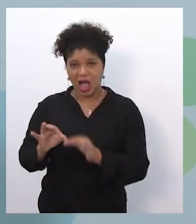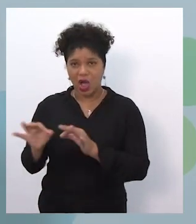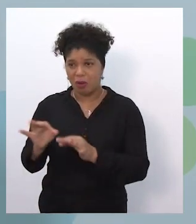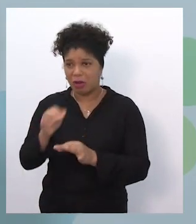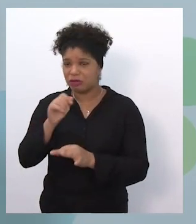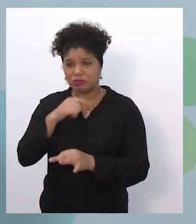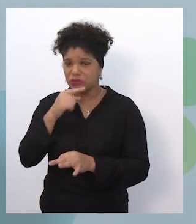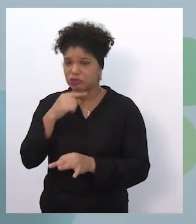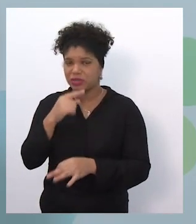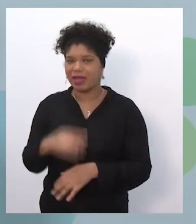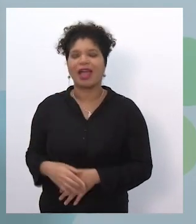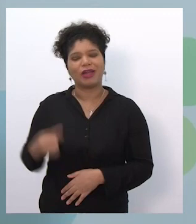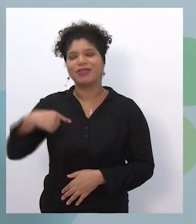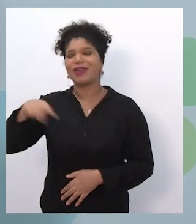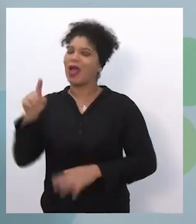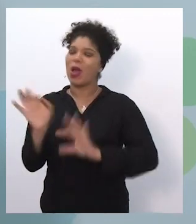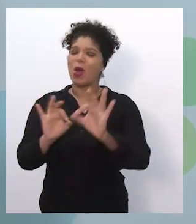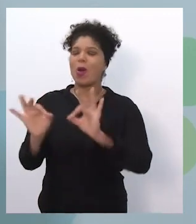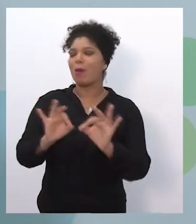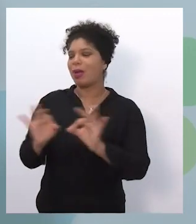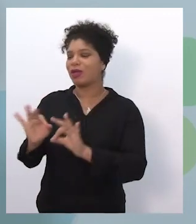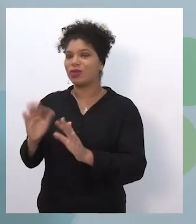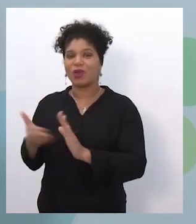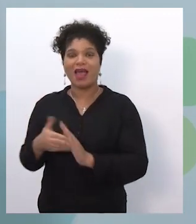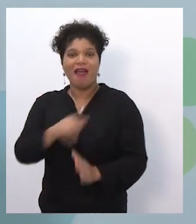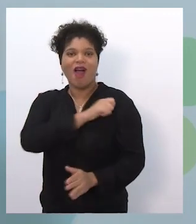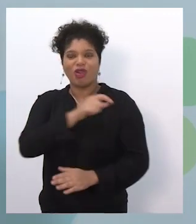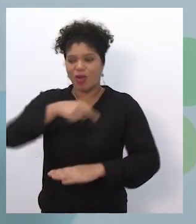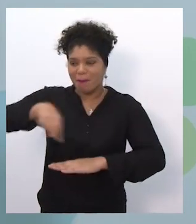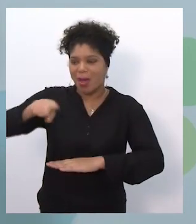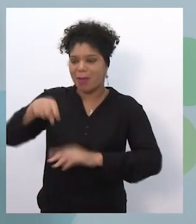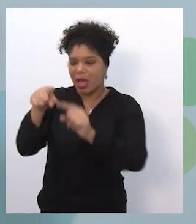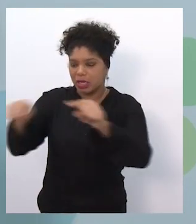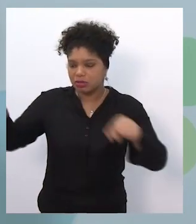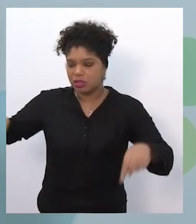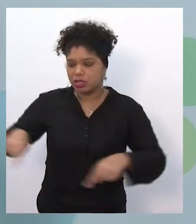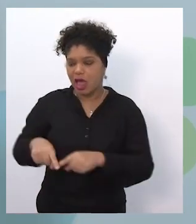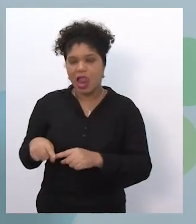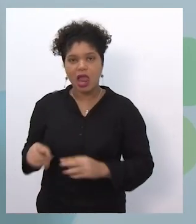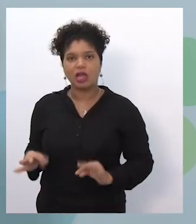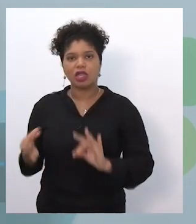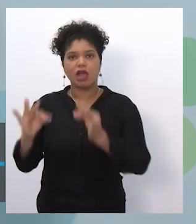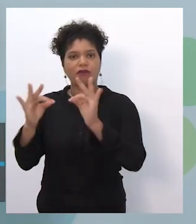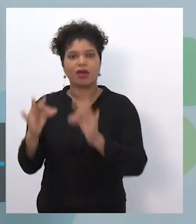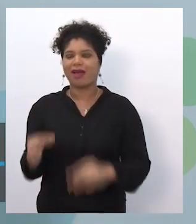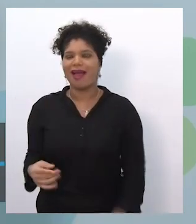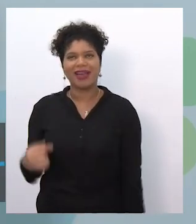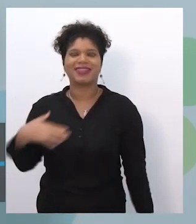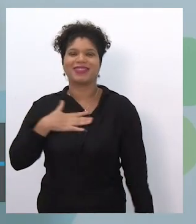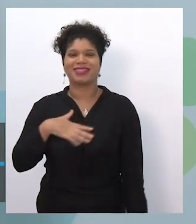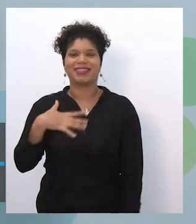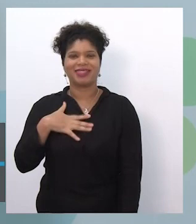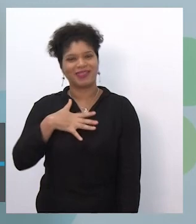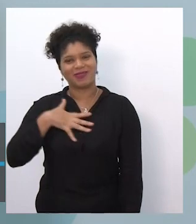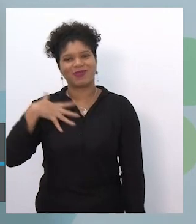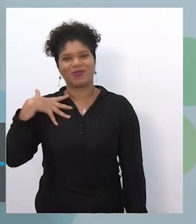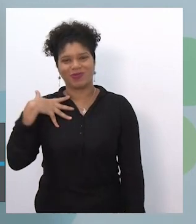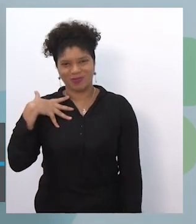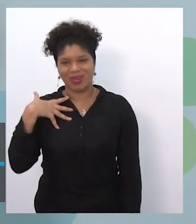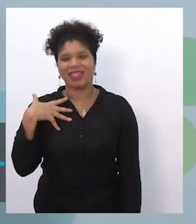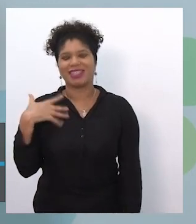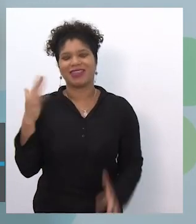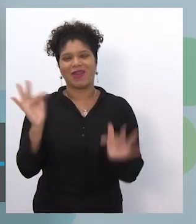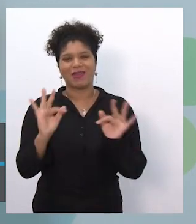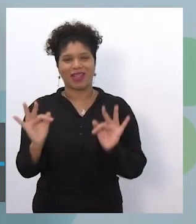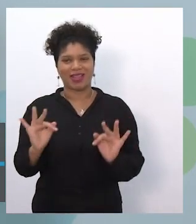sala de informática toda funcionando, os alunos começam a participar. Nossa, é muito gratificante. É muito gratificante. Eu fico muito